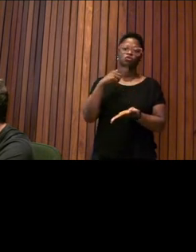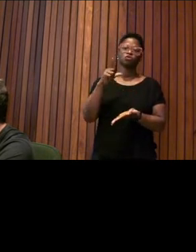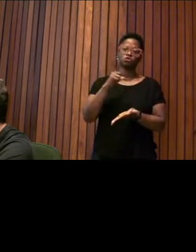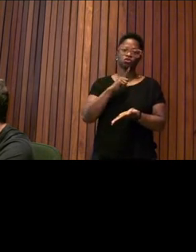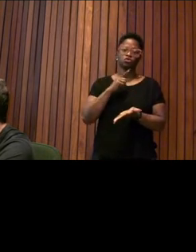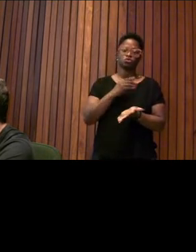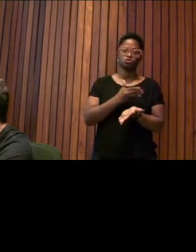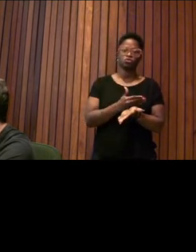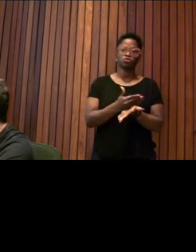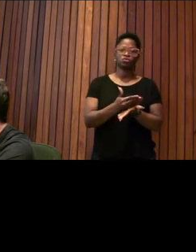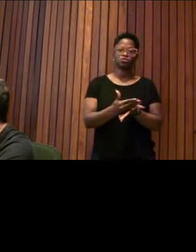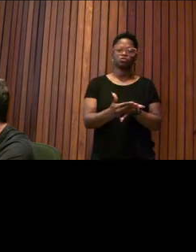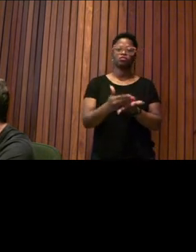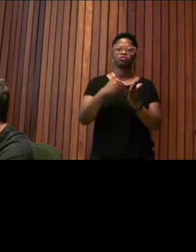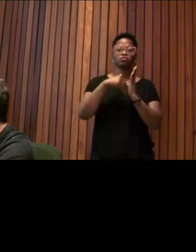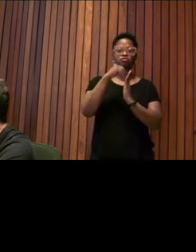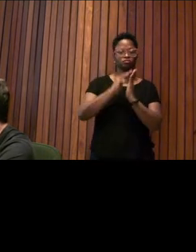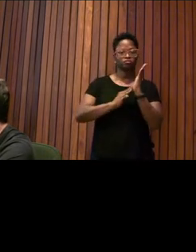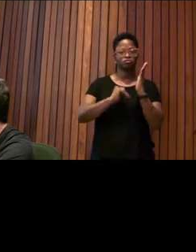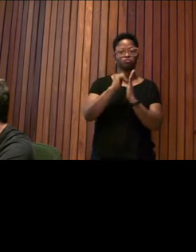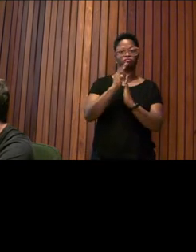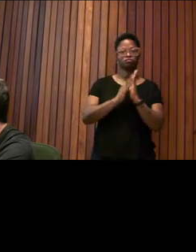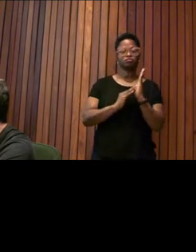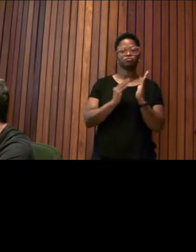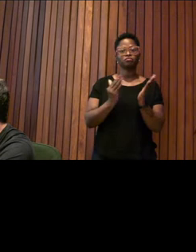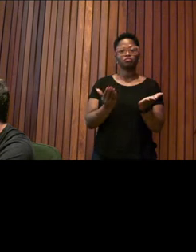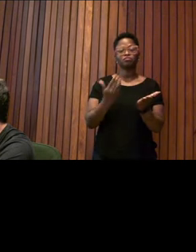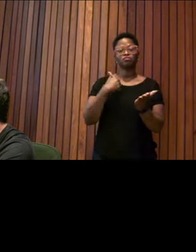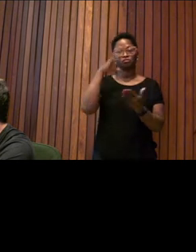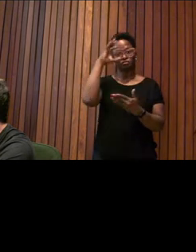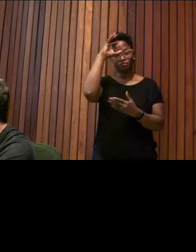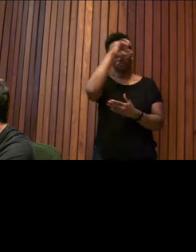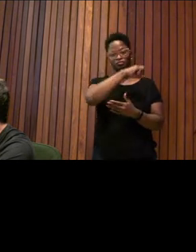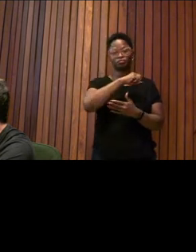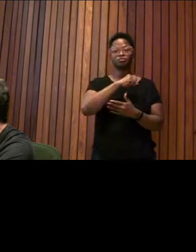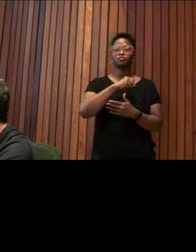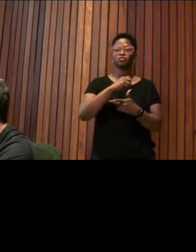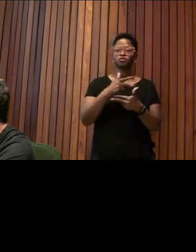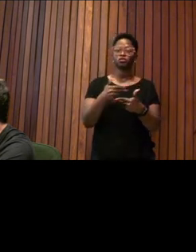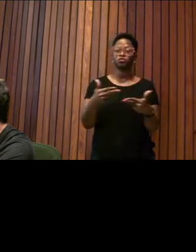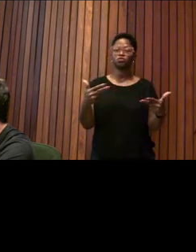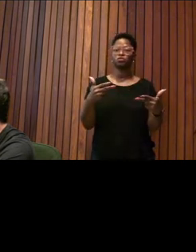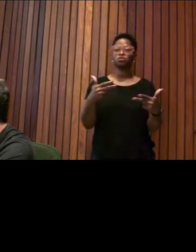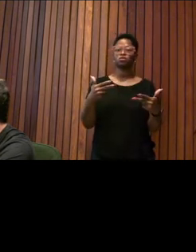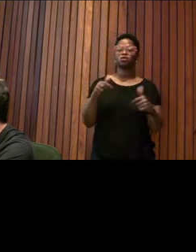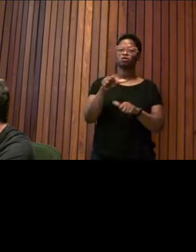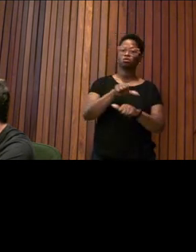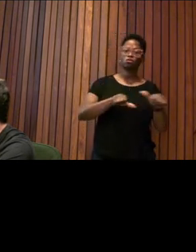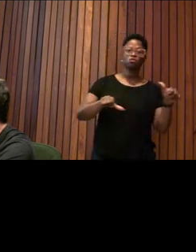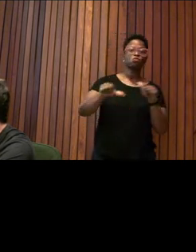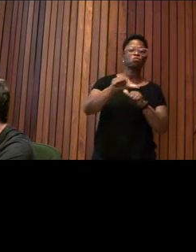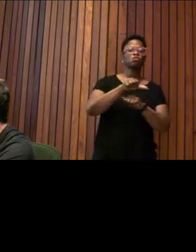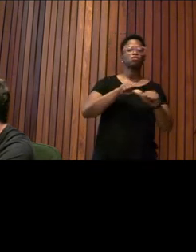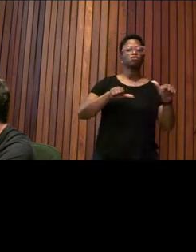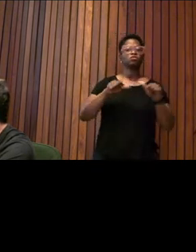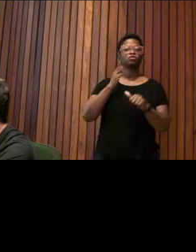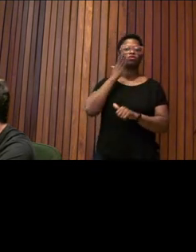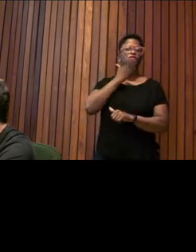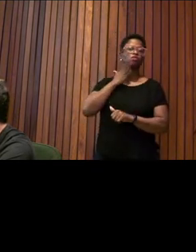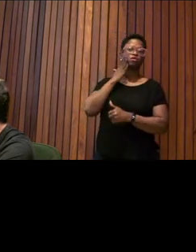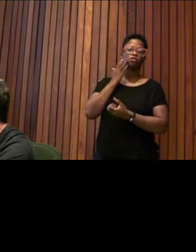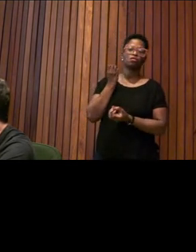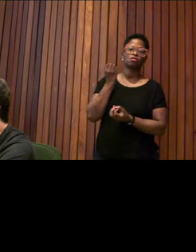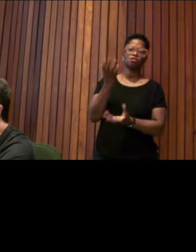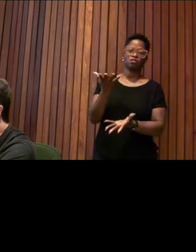no início da minha pintura. Então, eu aprendi uma série de coisas que, inclusive, mudariam o meu discurso com certas coisas